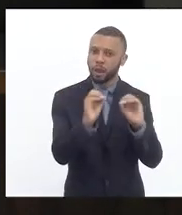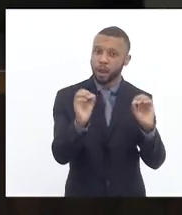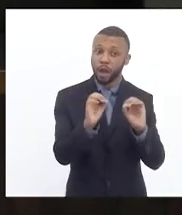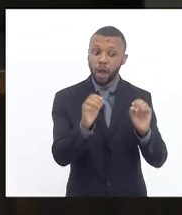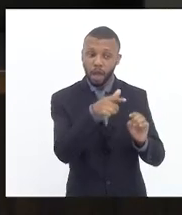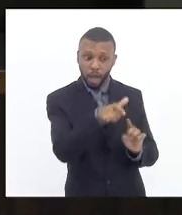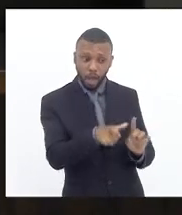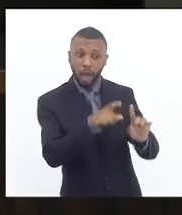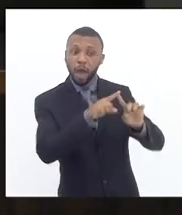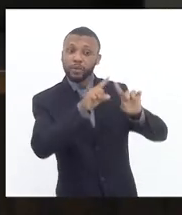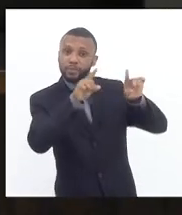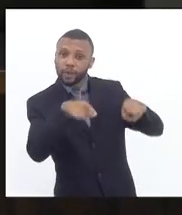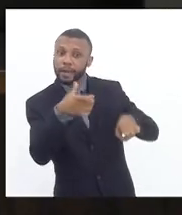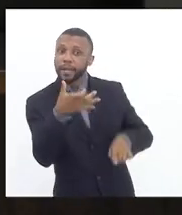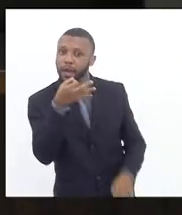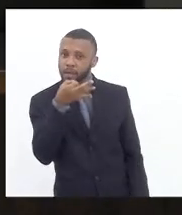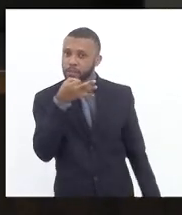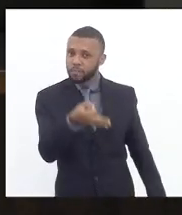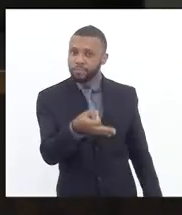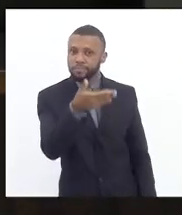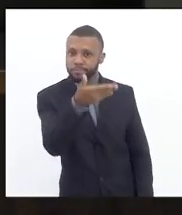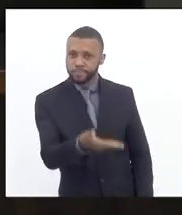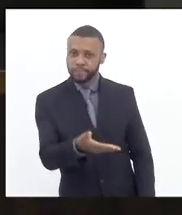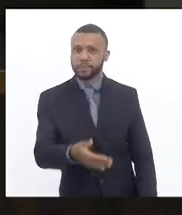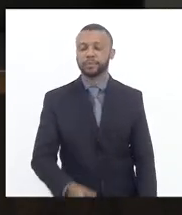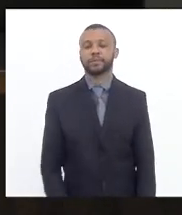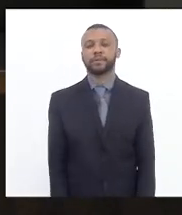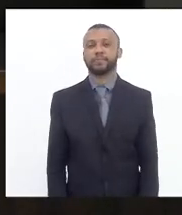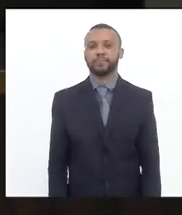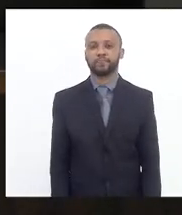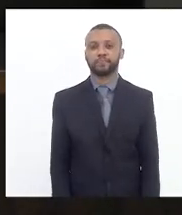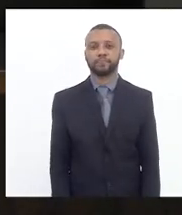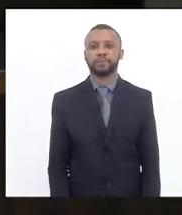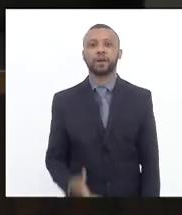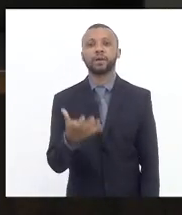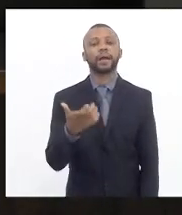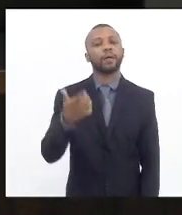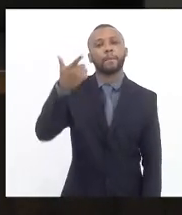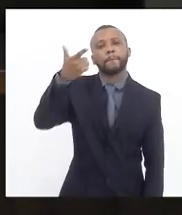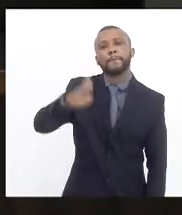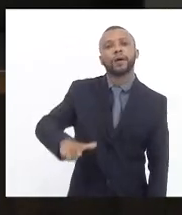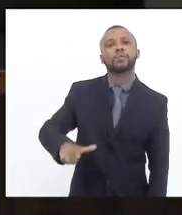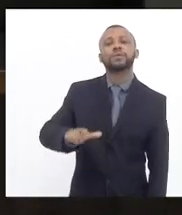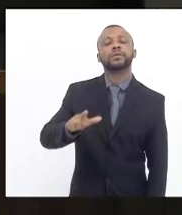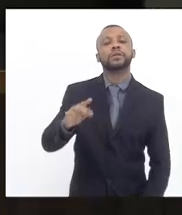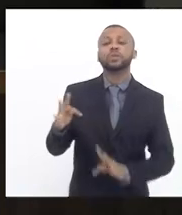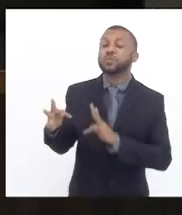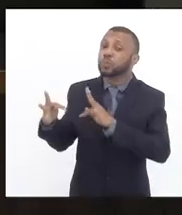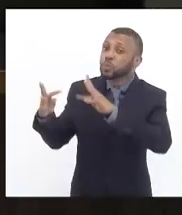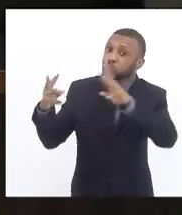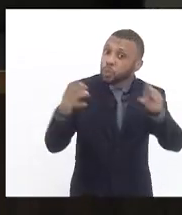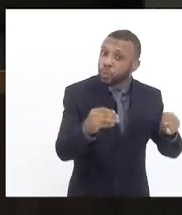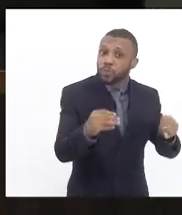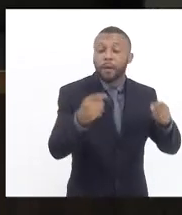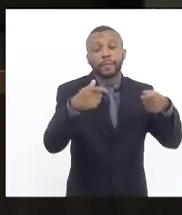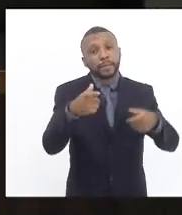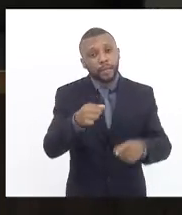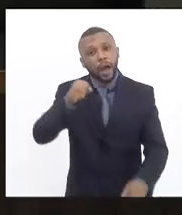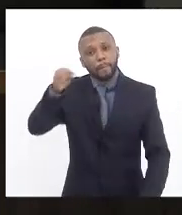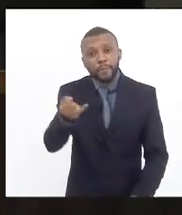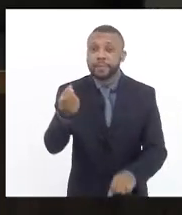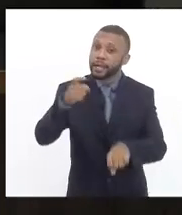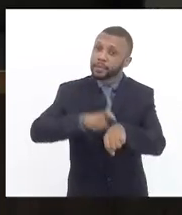um servidor que queres posicionar só eu quero dizer mais uma vez todos deverão se pronunciar e